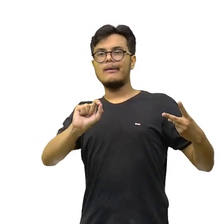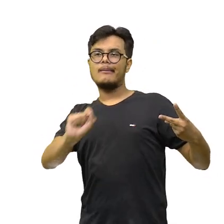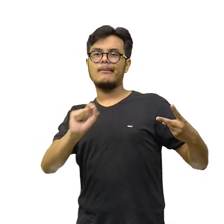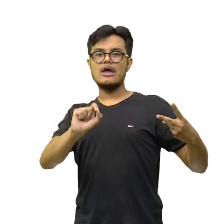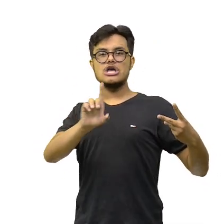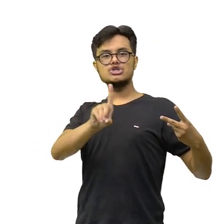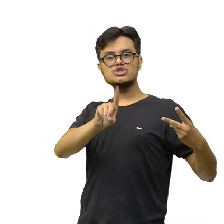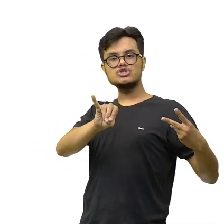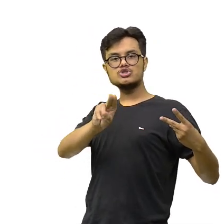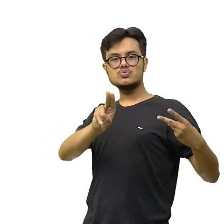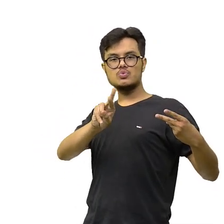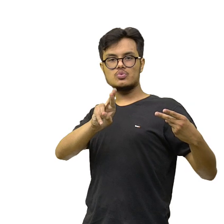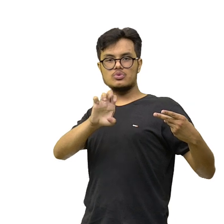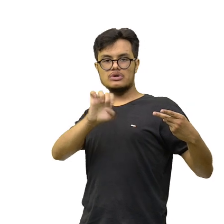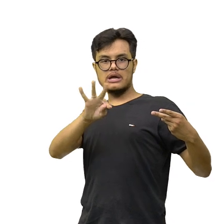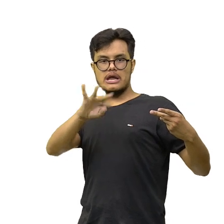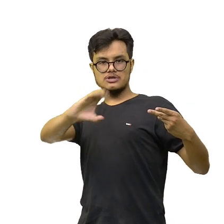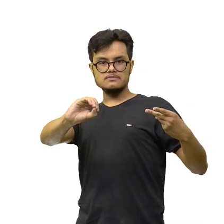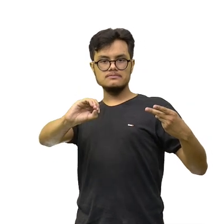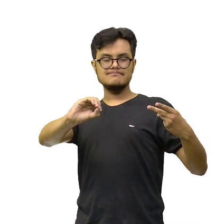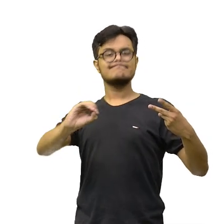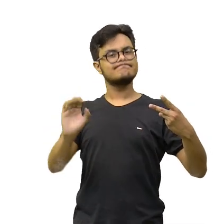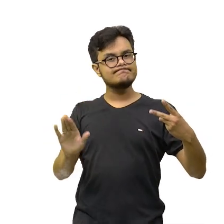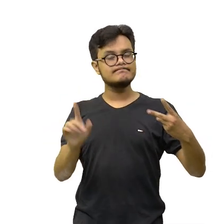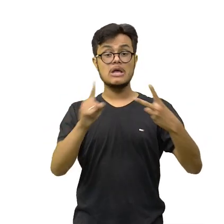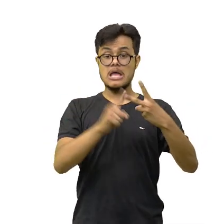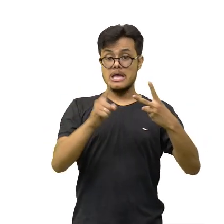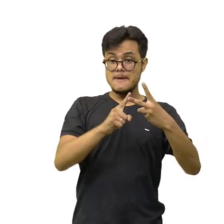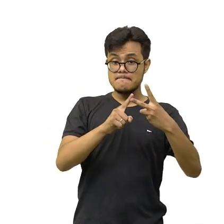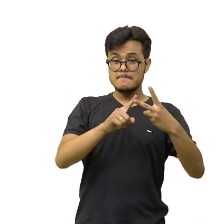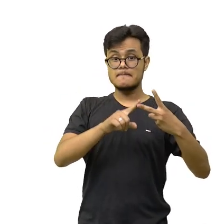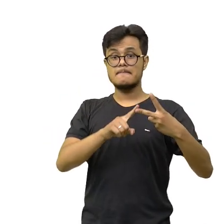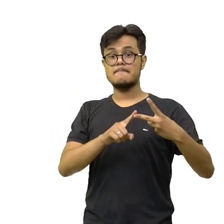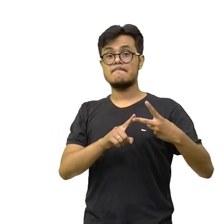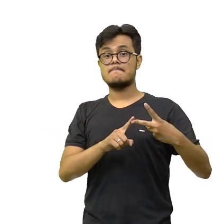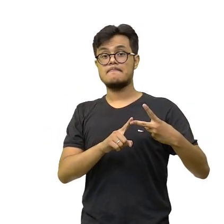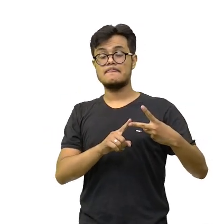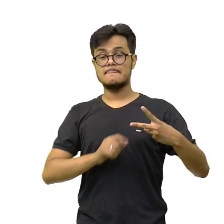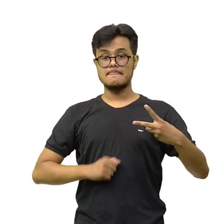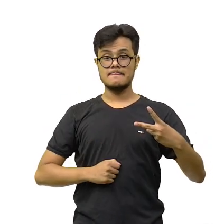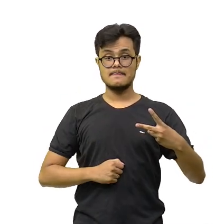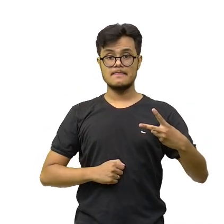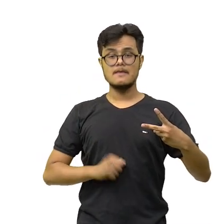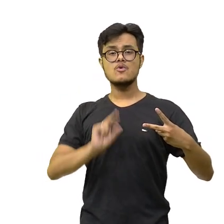Não confundir com esse, porque esse diabetes a gente chama de